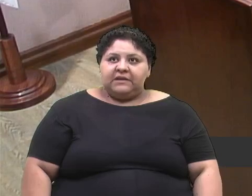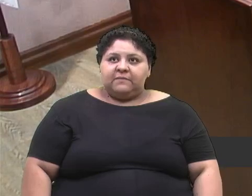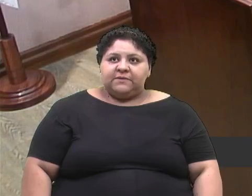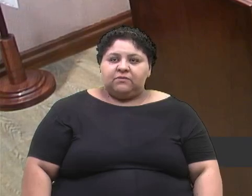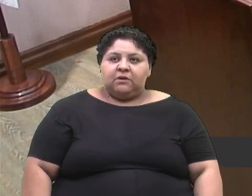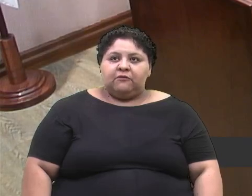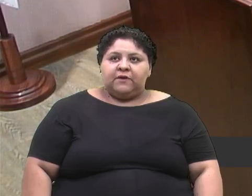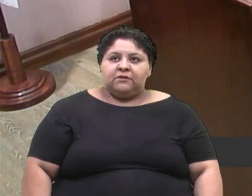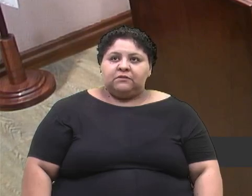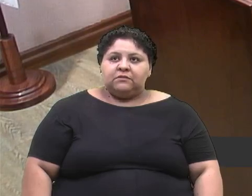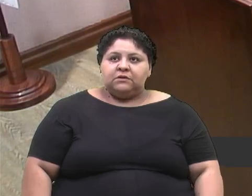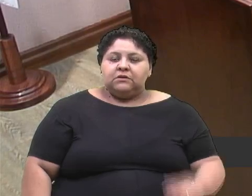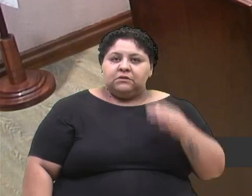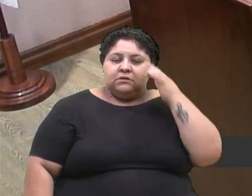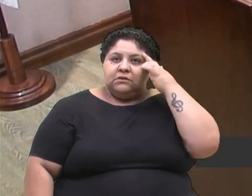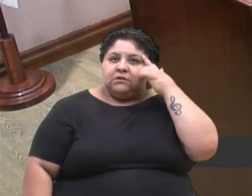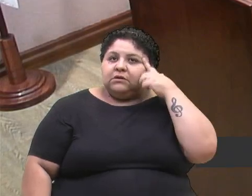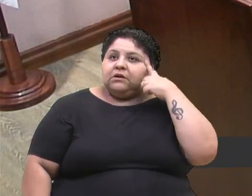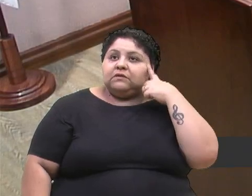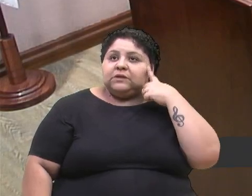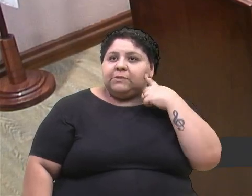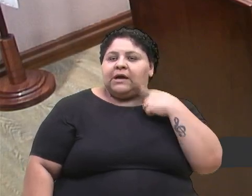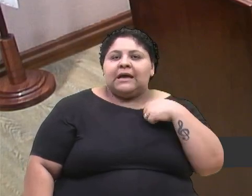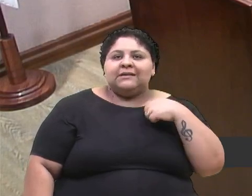Eu ia viajando. Tem banco.